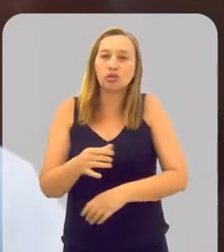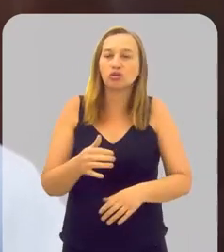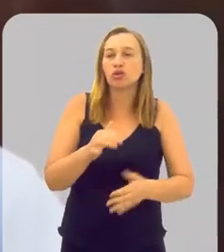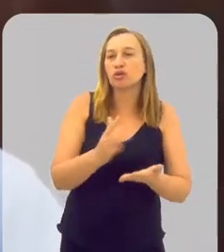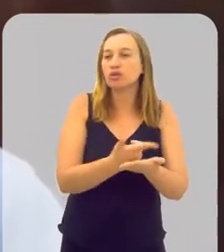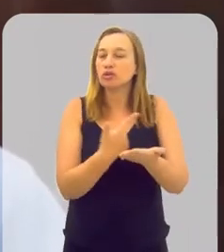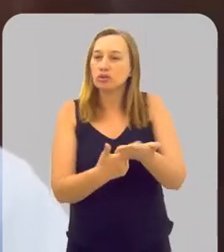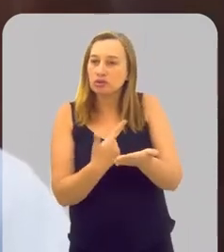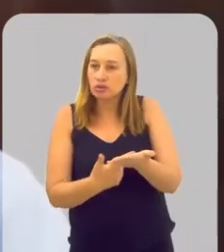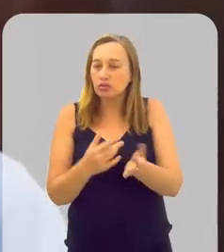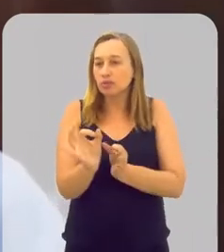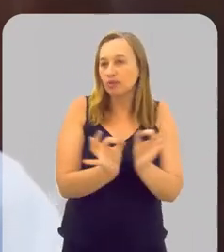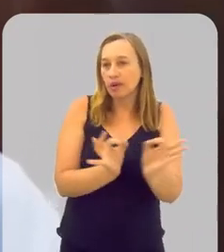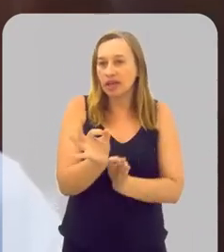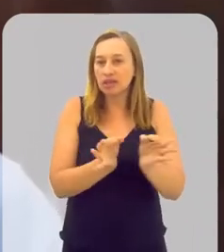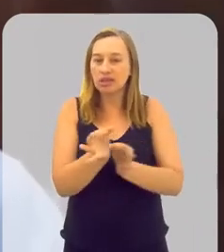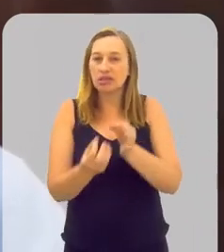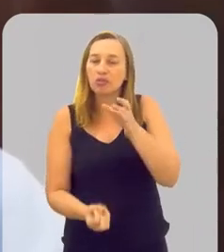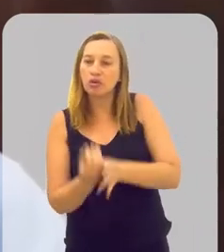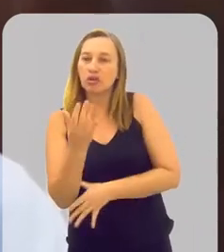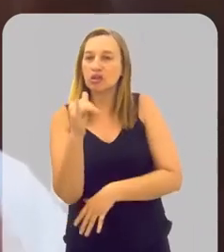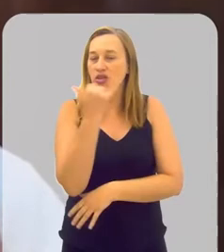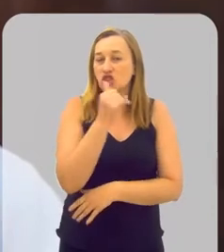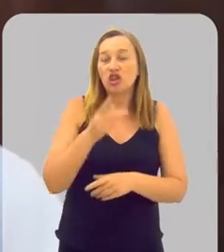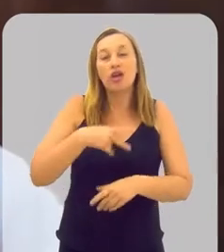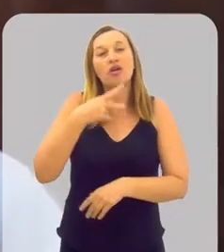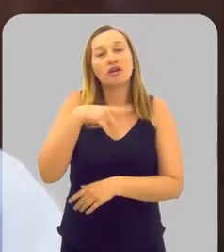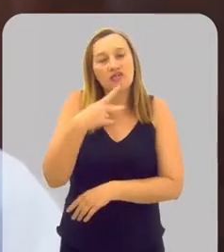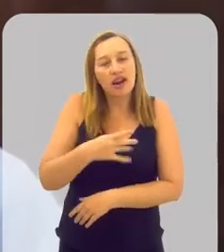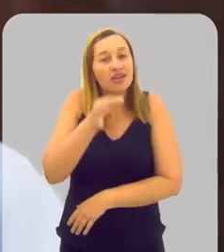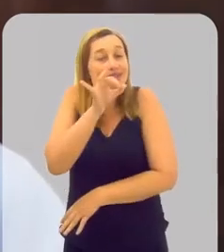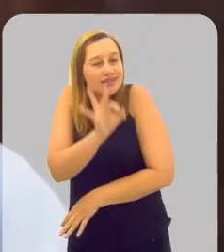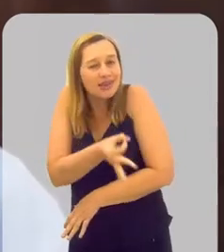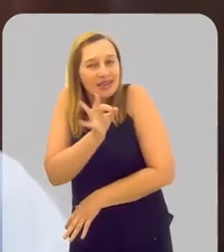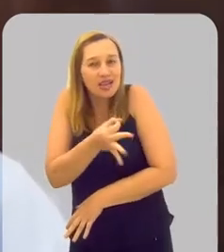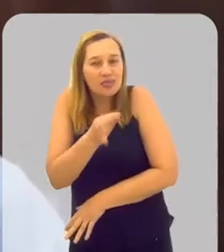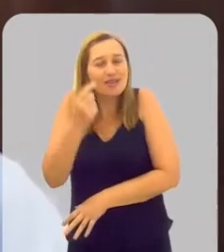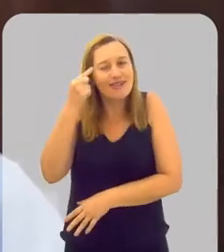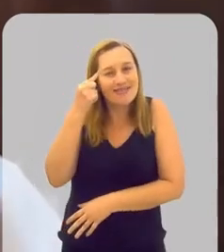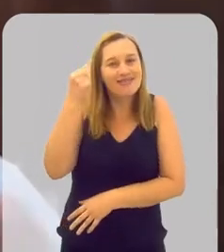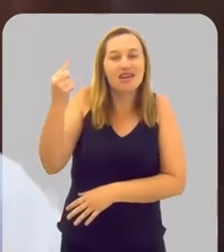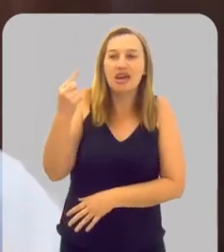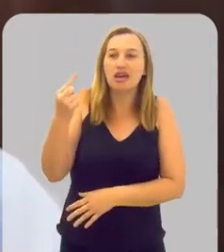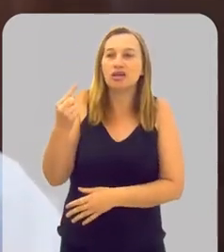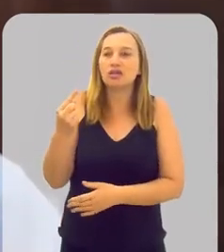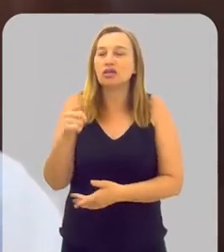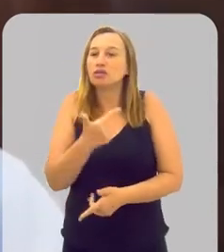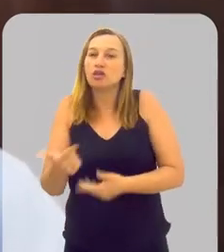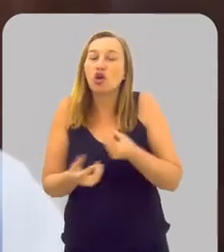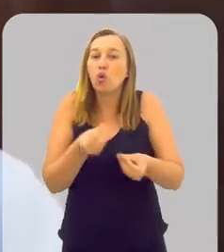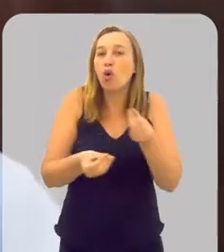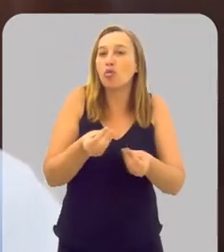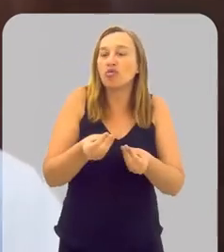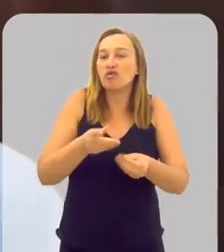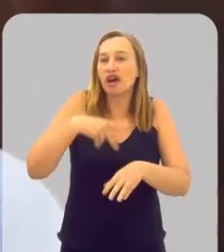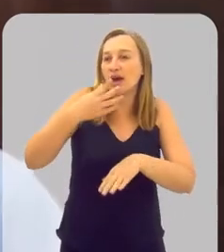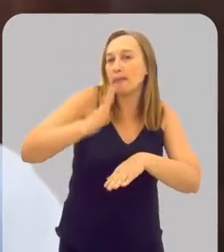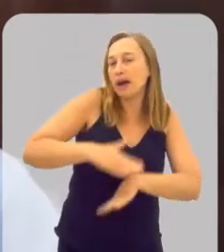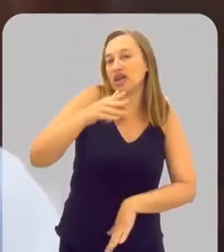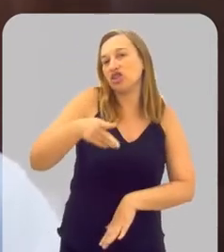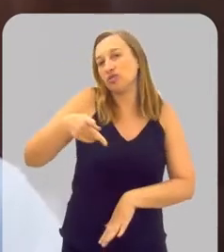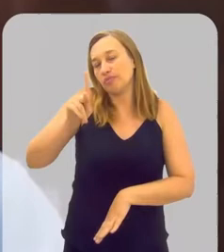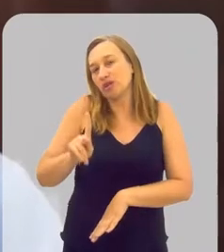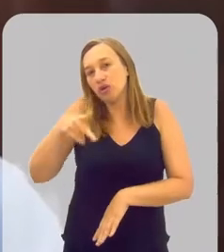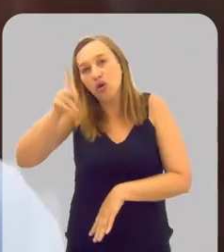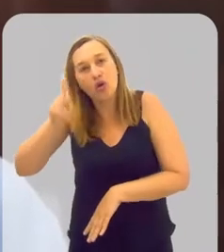caderno especial tratando da transição energética, exatamente para trazer essa ideia de que não tem como falar mais